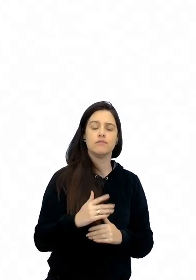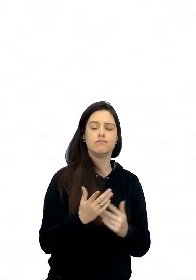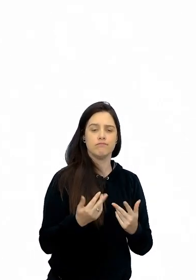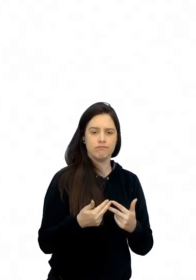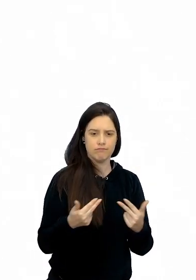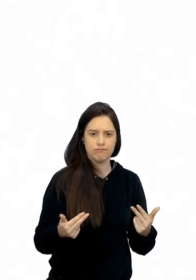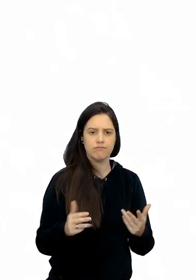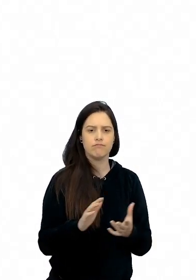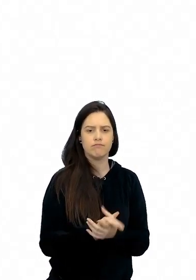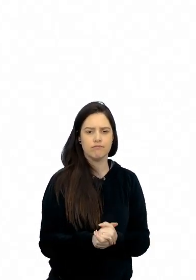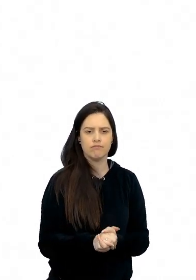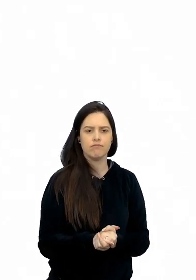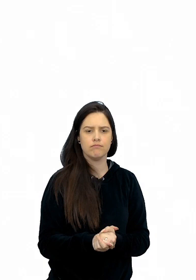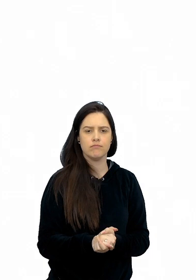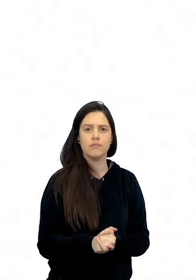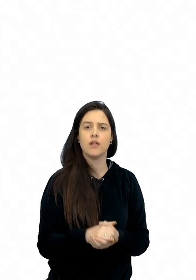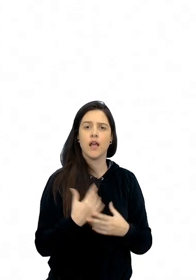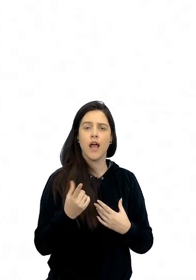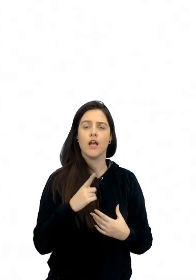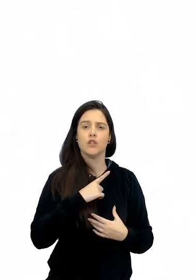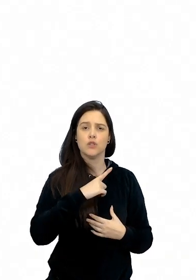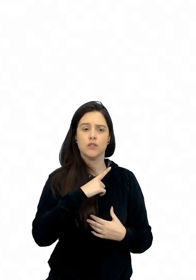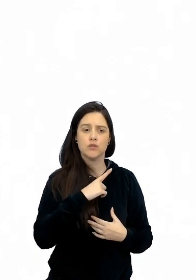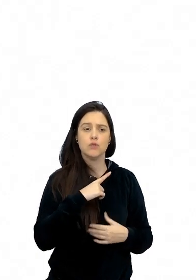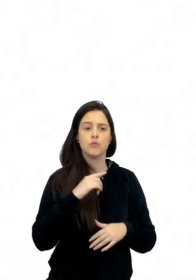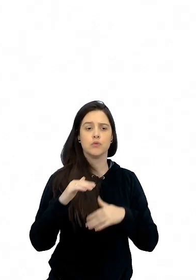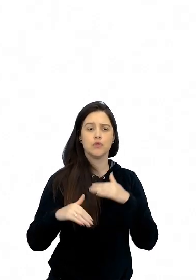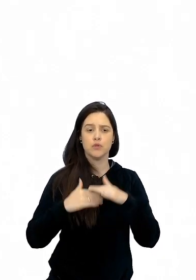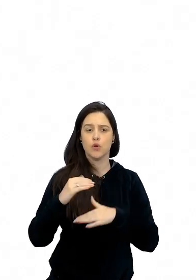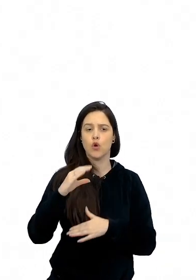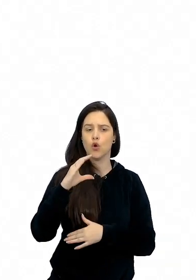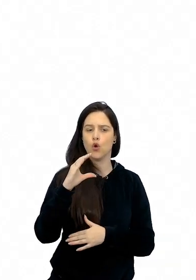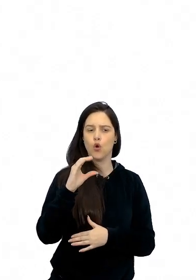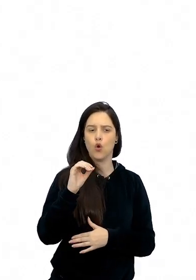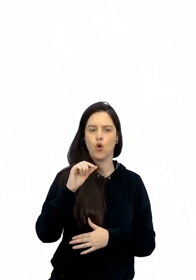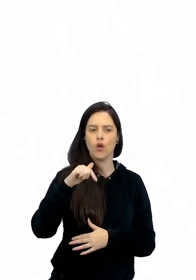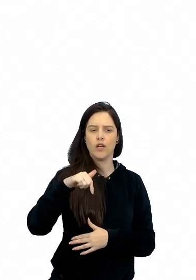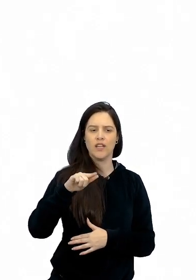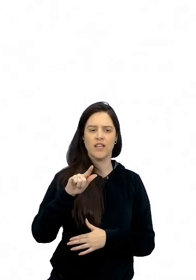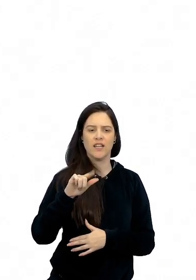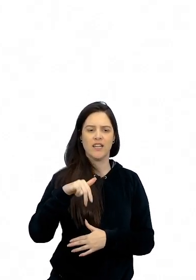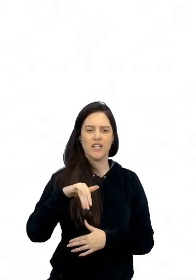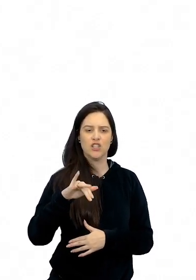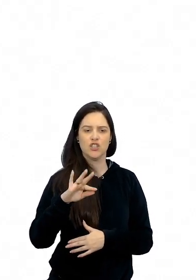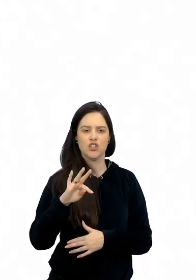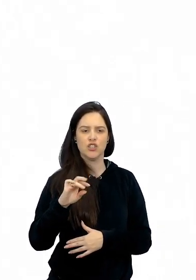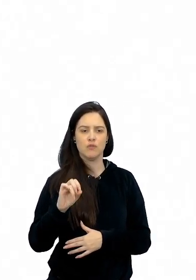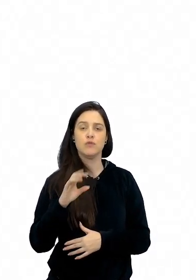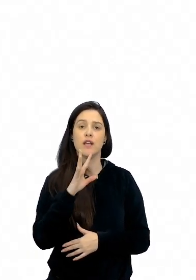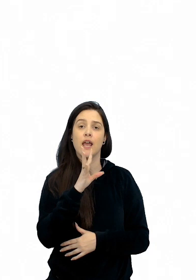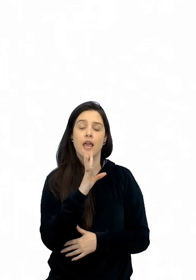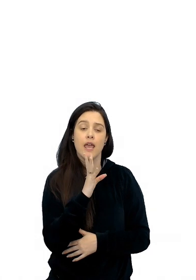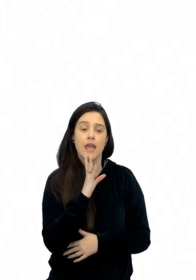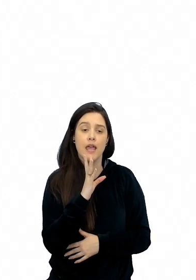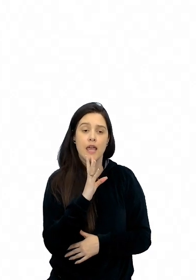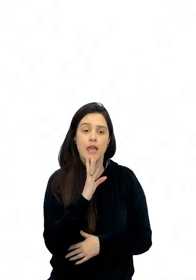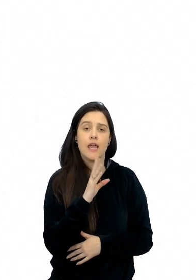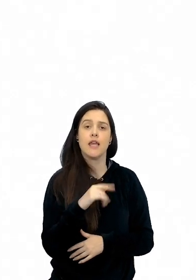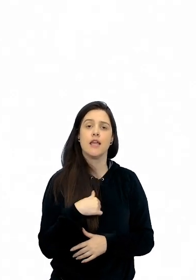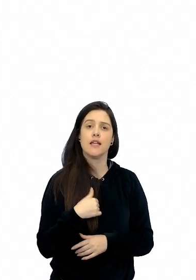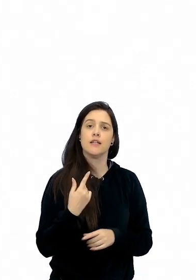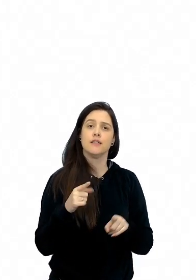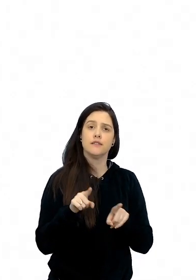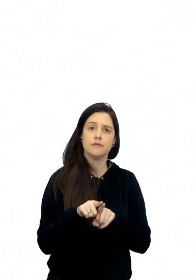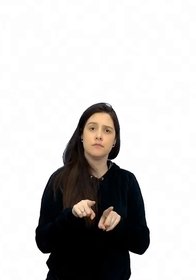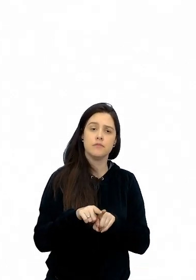voltas. A gente tem o processo cognitivo reconhecer, tá? E aí, quando a gente tem esse